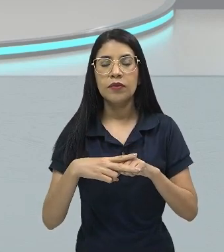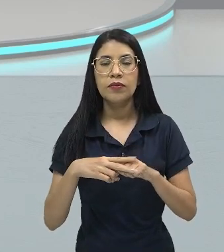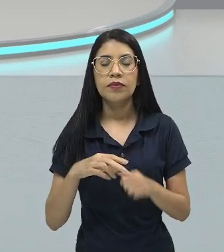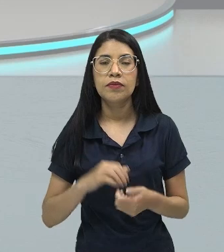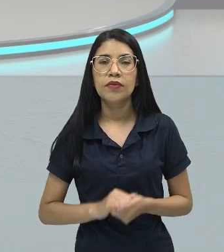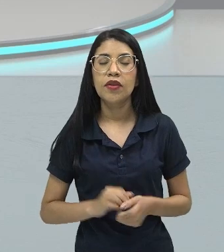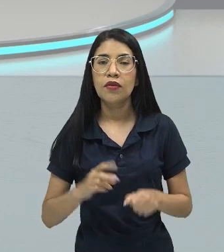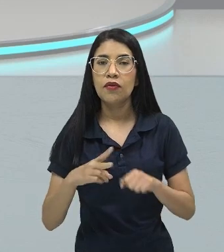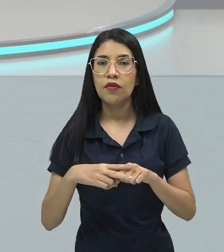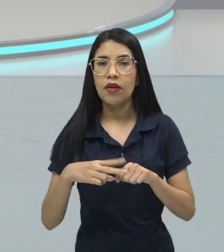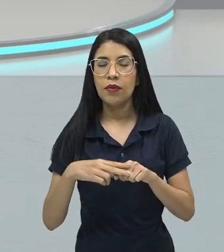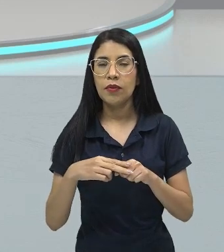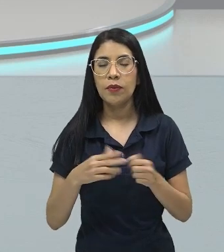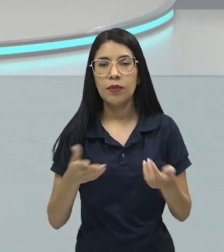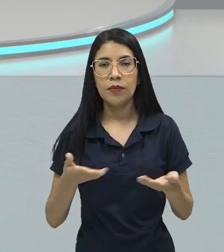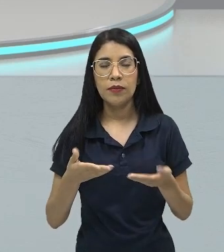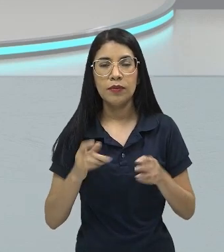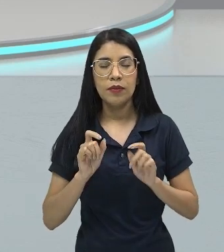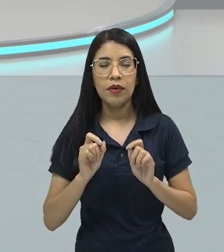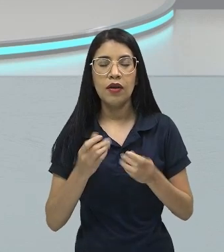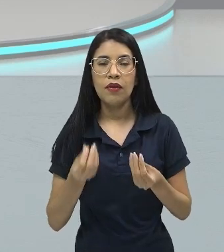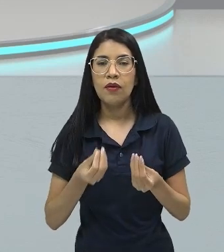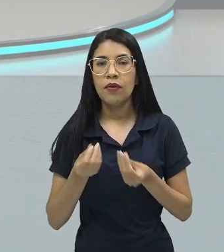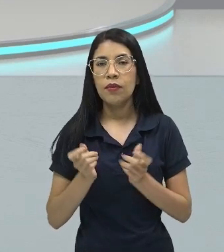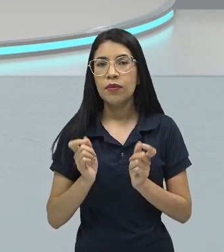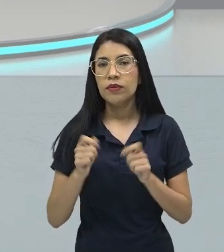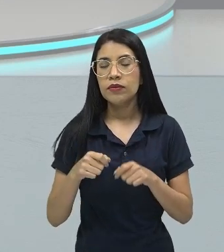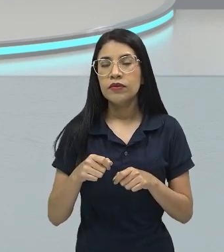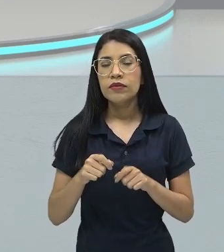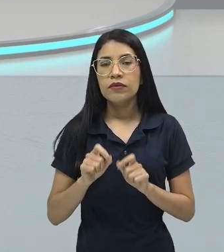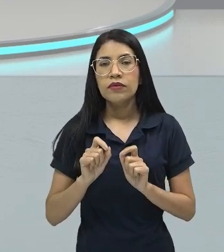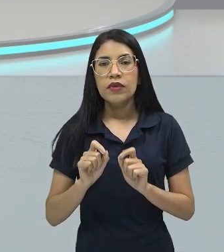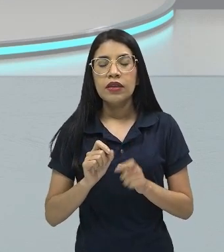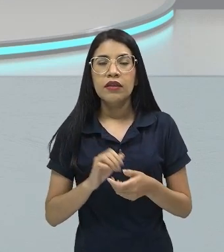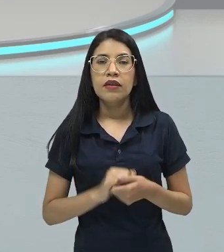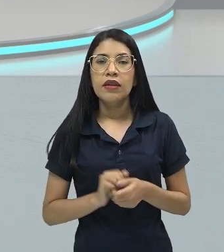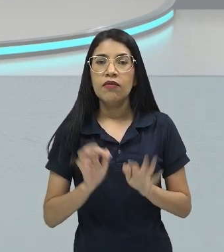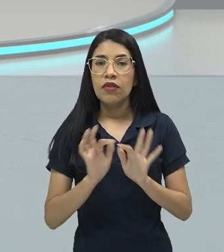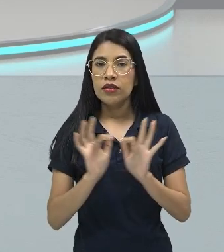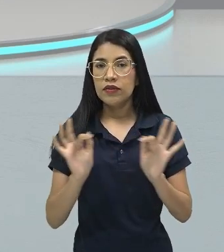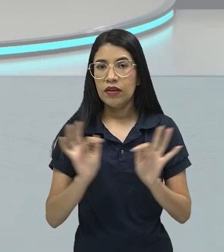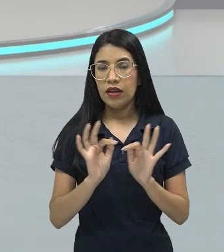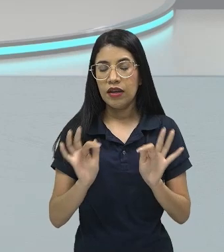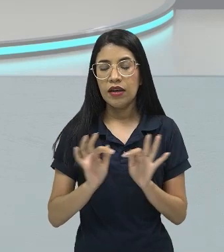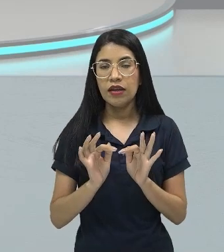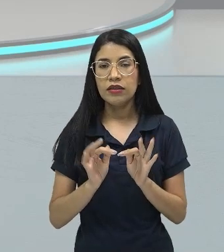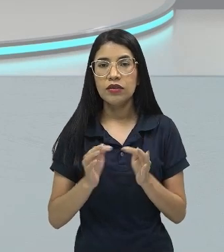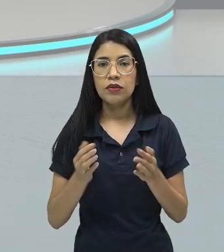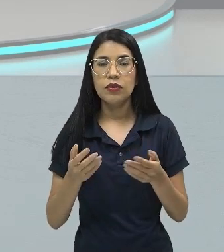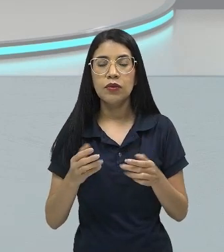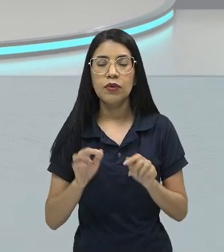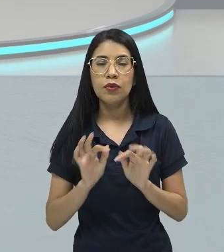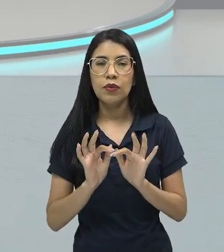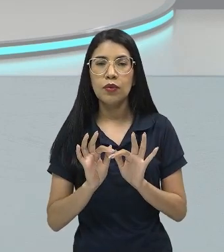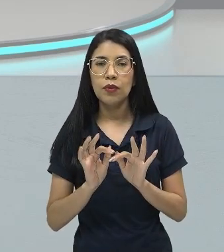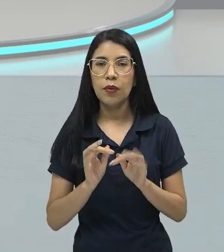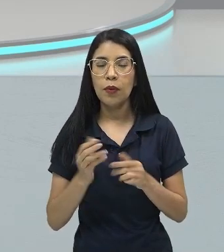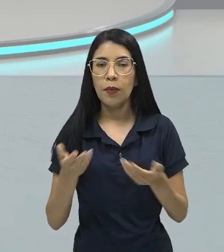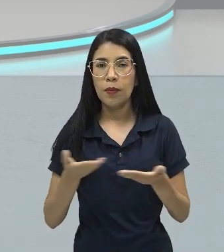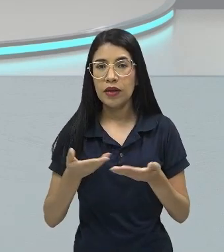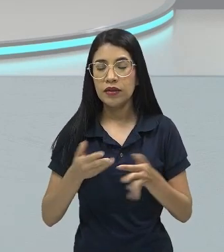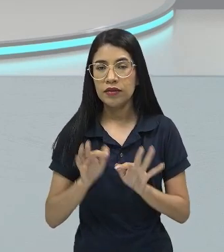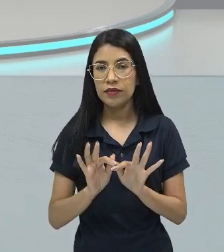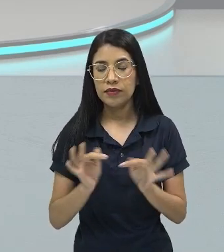a gente vai ver agora como a gente pode fazer, né, as frases no presente simples,